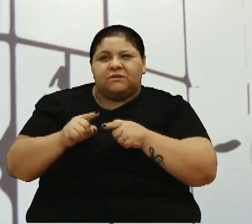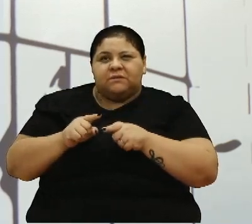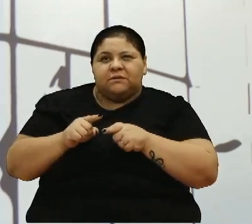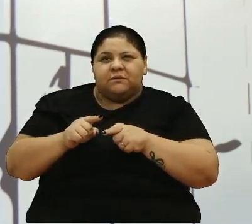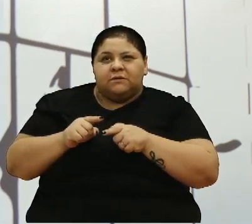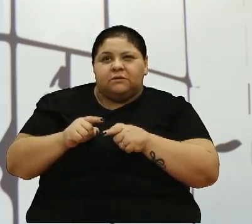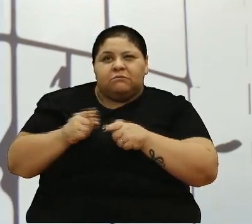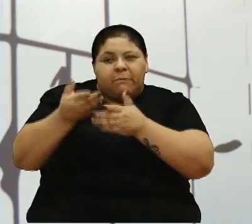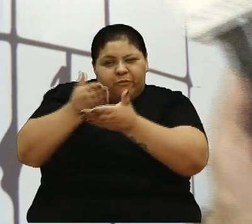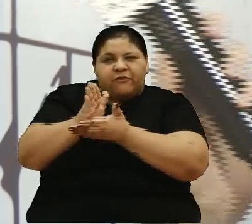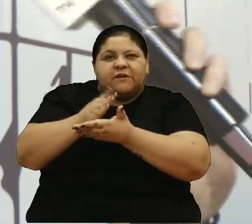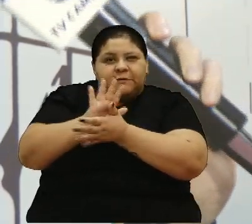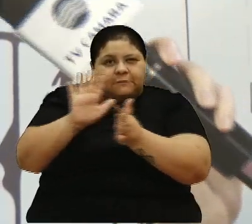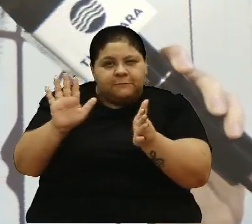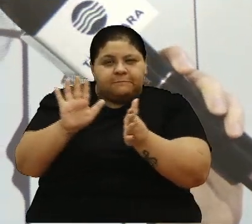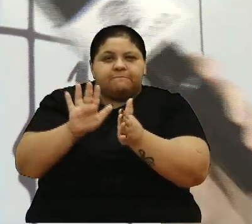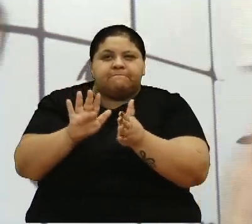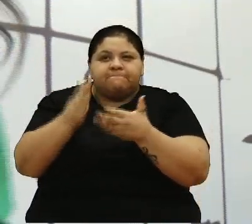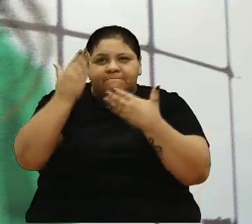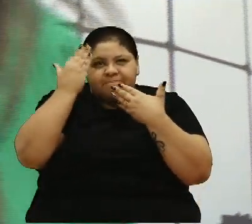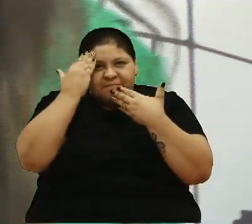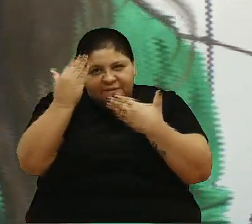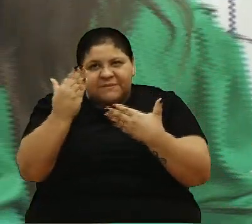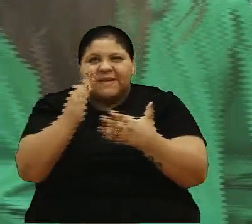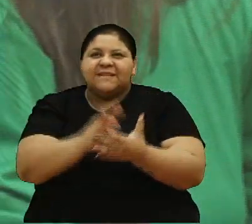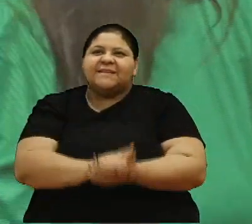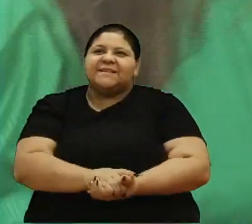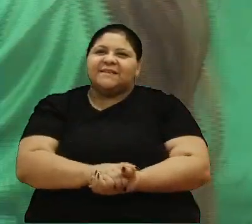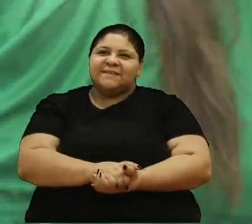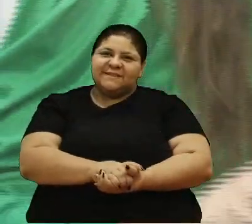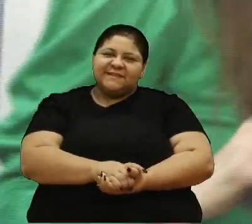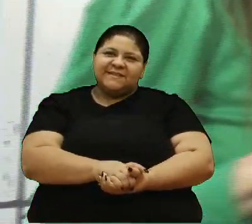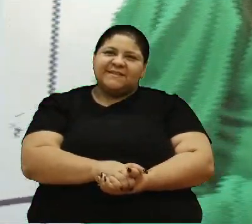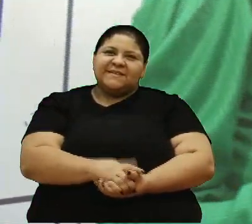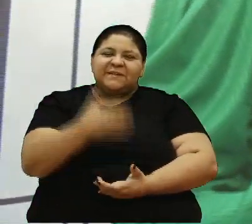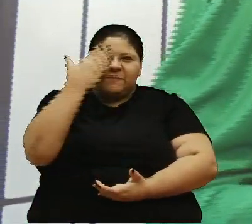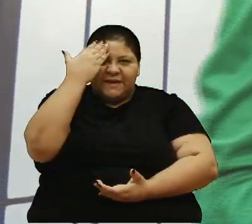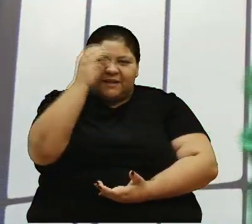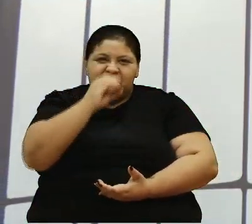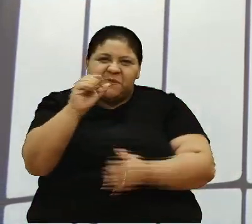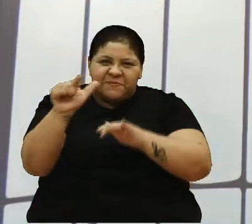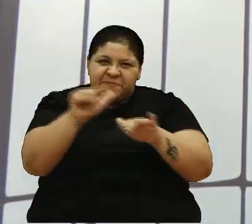né? Uma provocação. Ótimo. Muito obrigada. Muito obrigado. Contem com nós sempre. Obrigada. Gente...